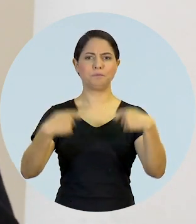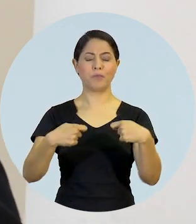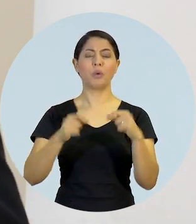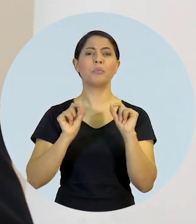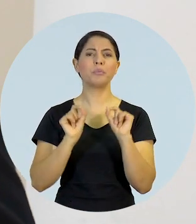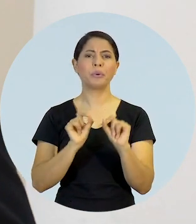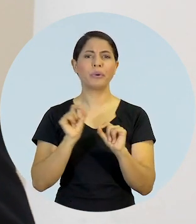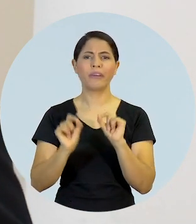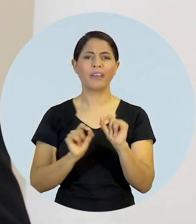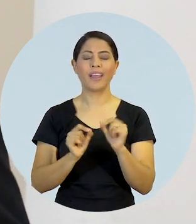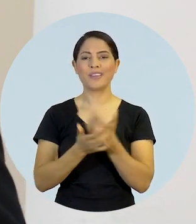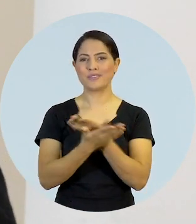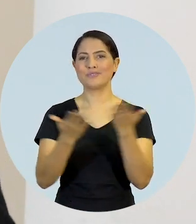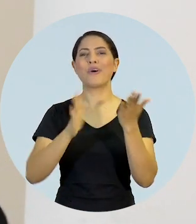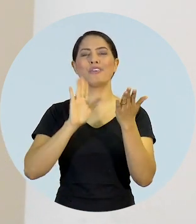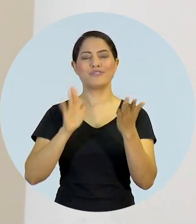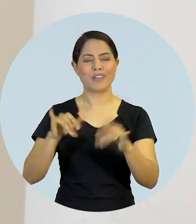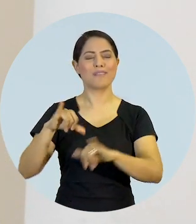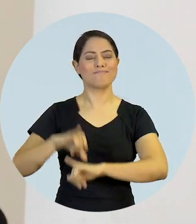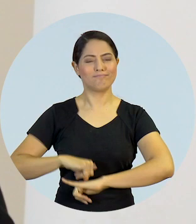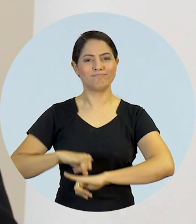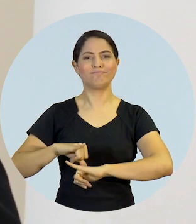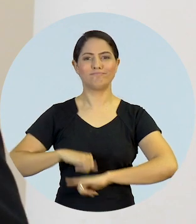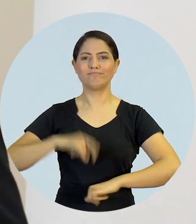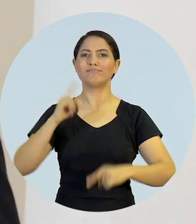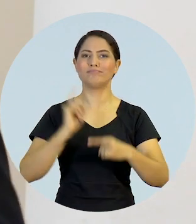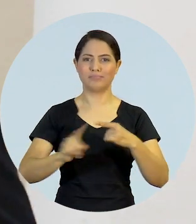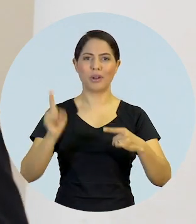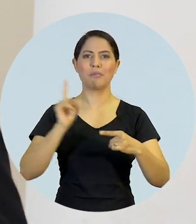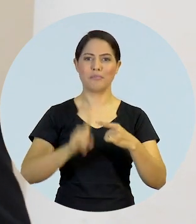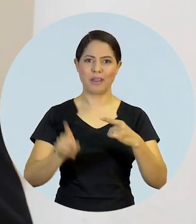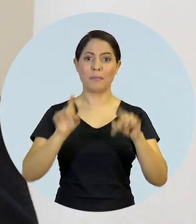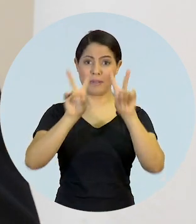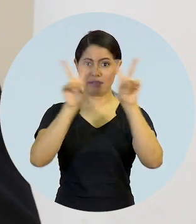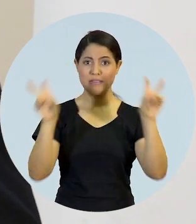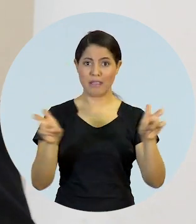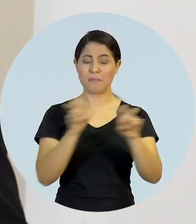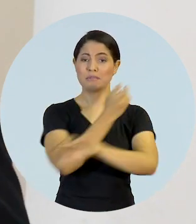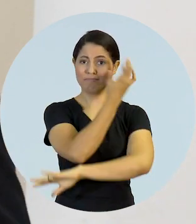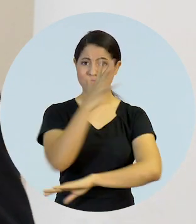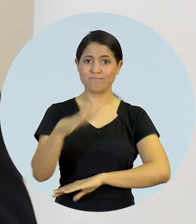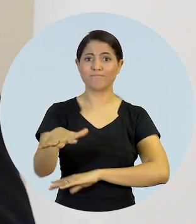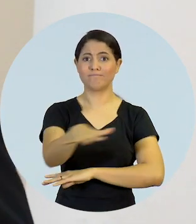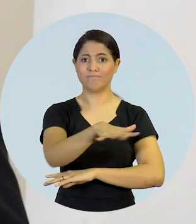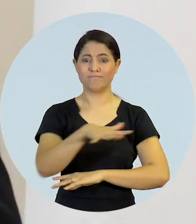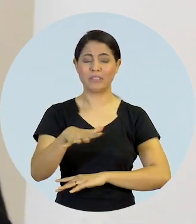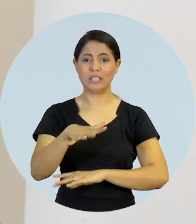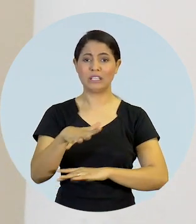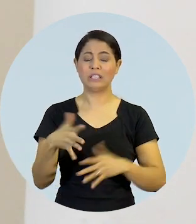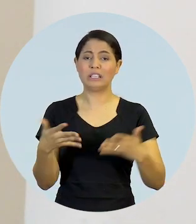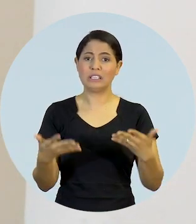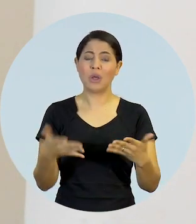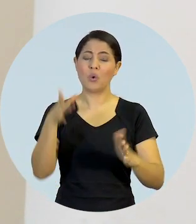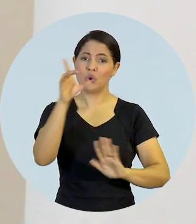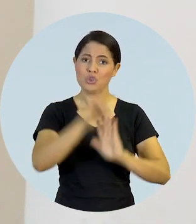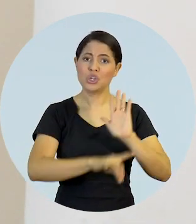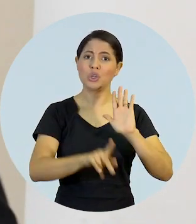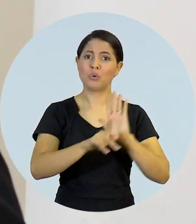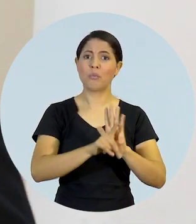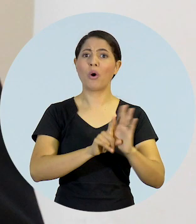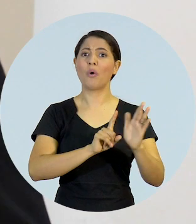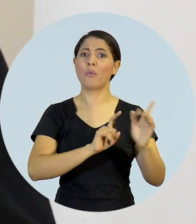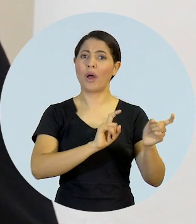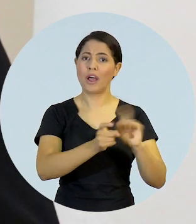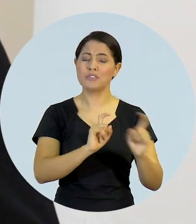necessário. Afinal, nós temos sofrido muito com problemas de natureza ambiental, né? E associar isso a uma discussão em torno do direito